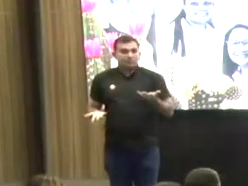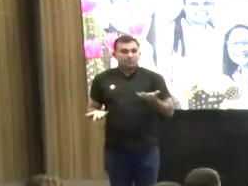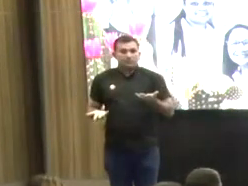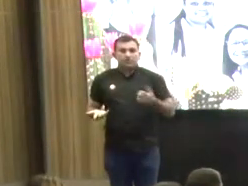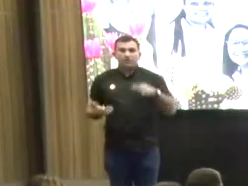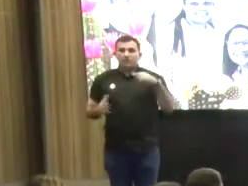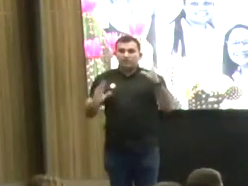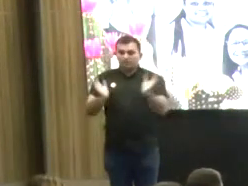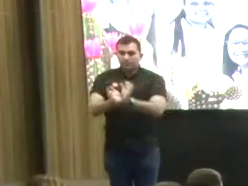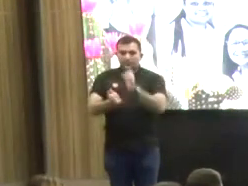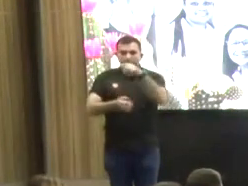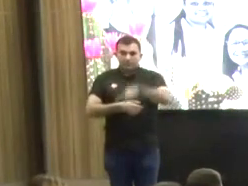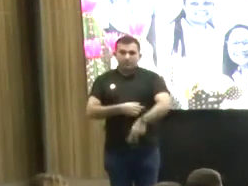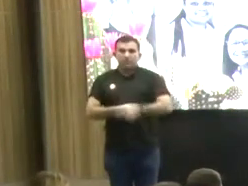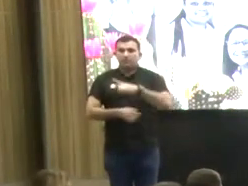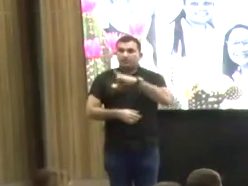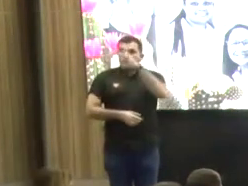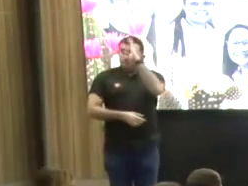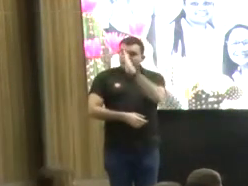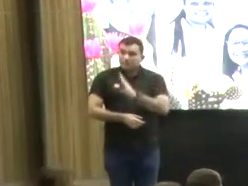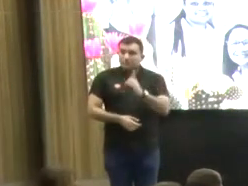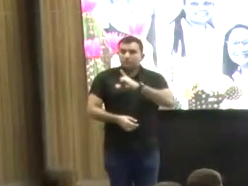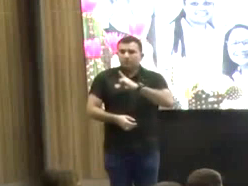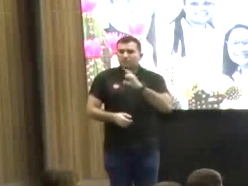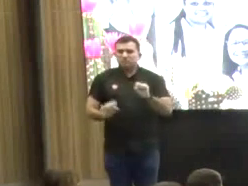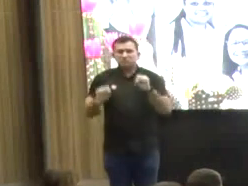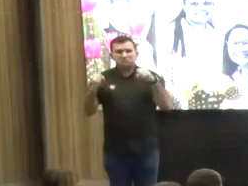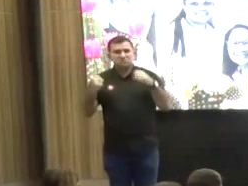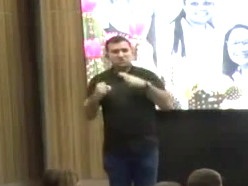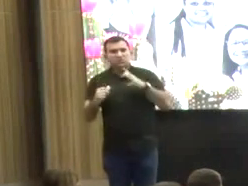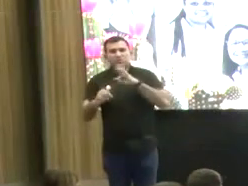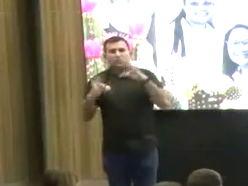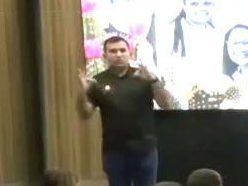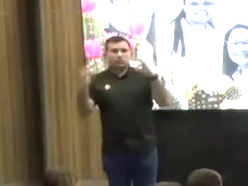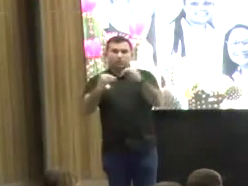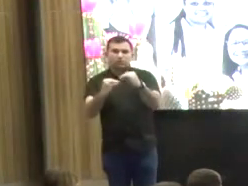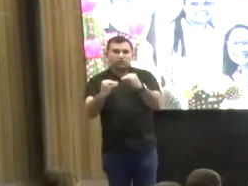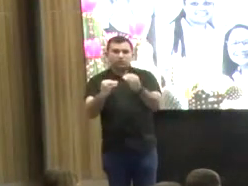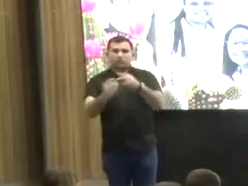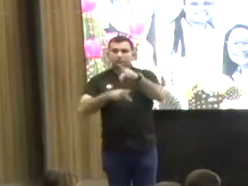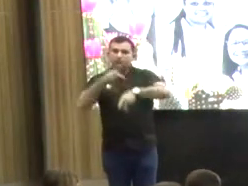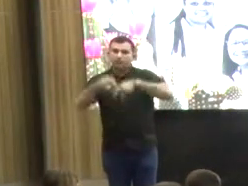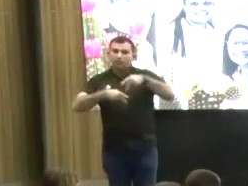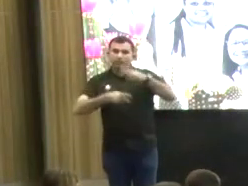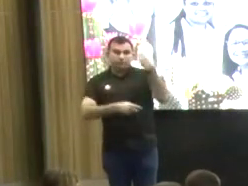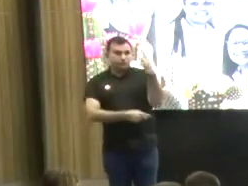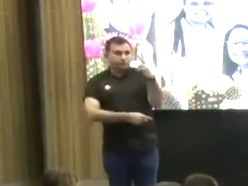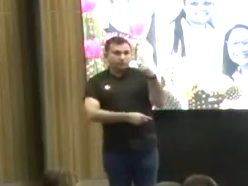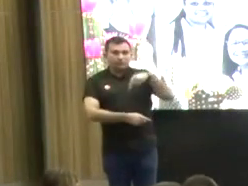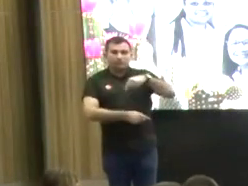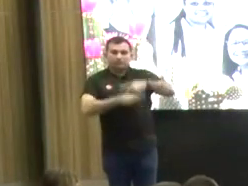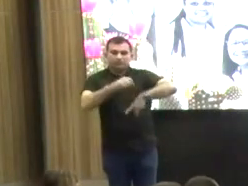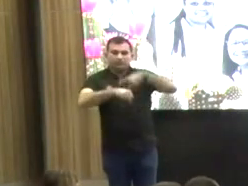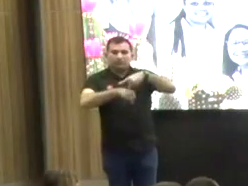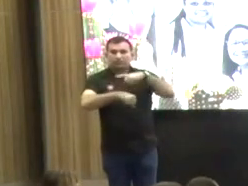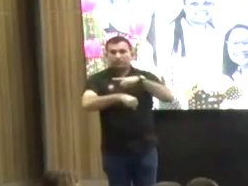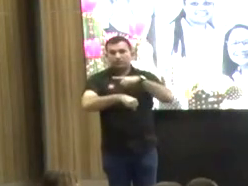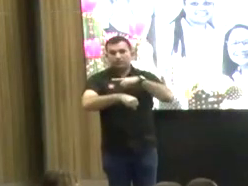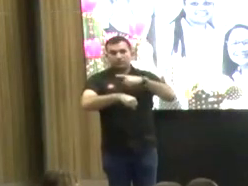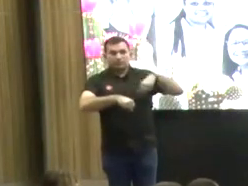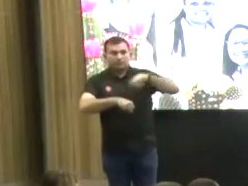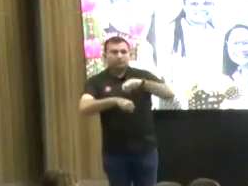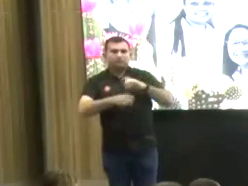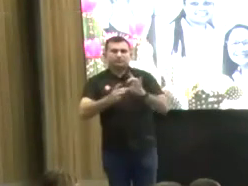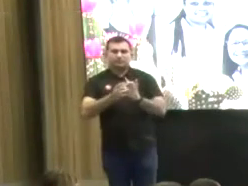elite brasileira faz de tudo para excluir o povo da história do nosso país. E o nosso país não é dependente.